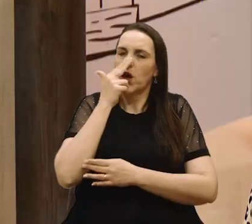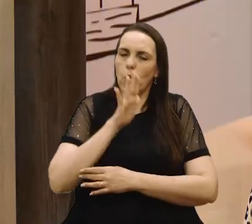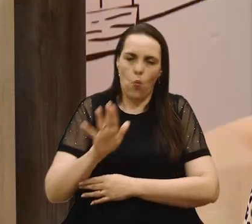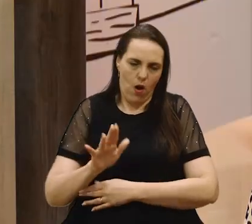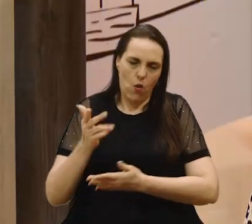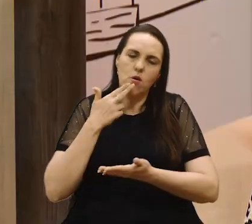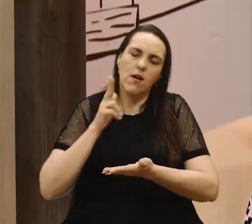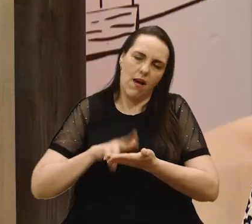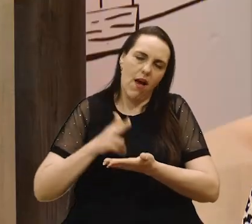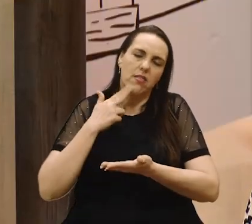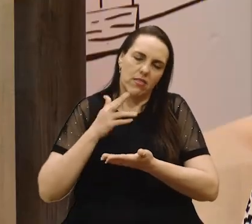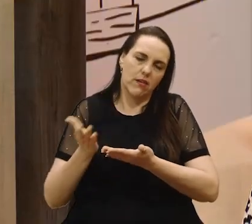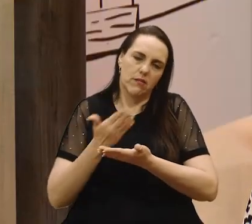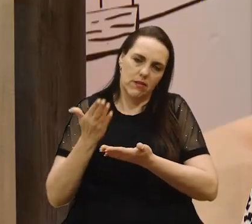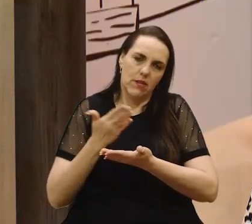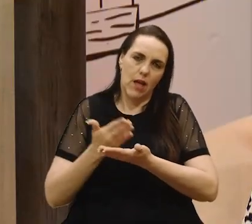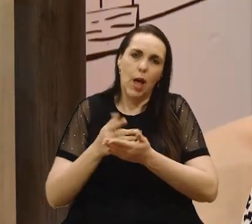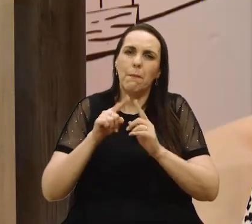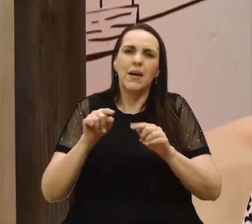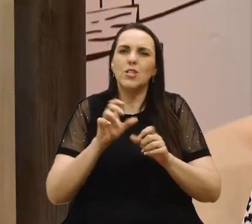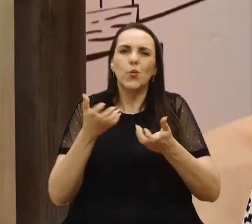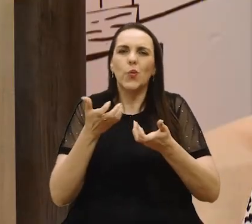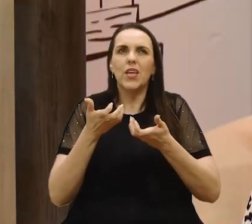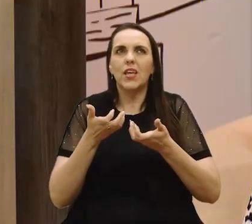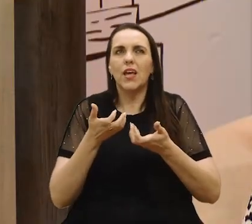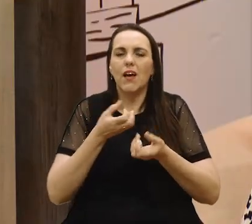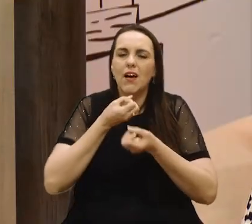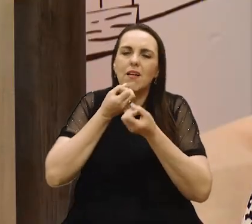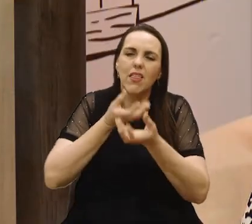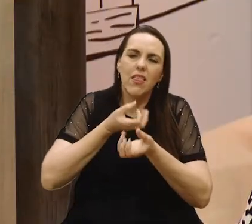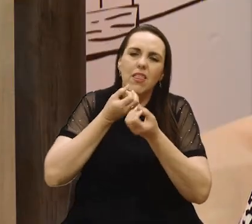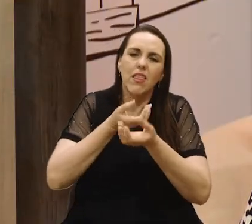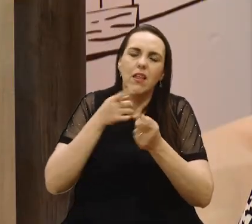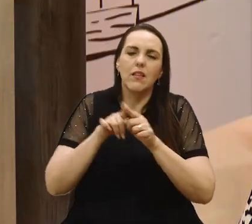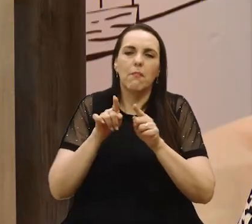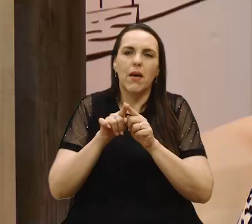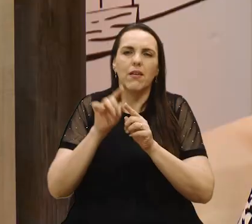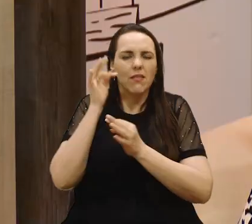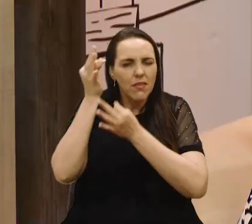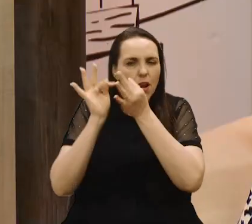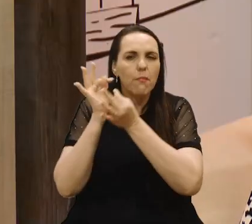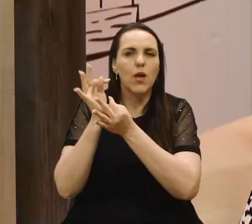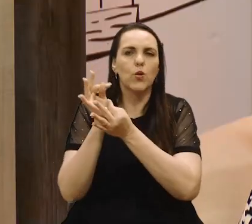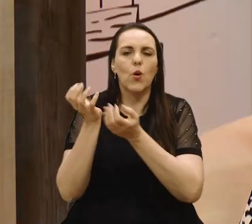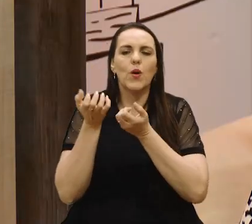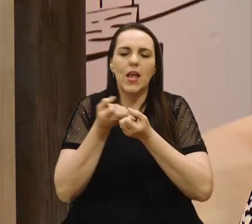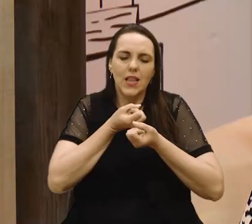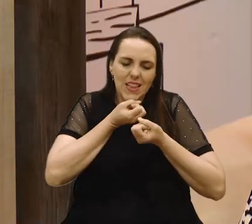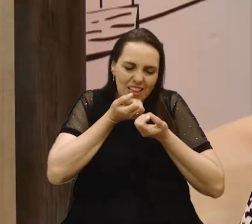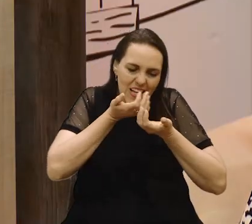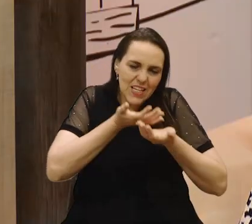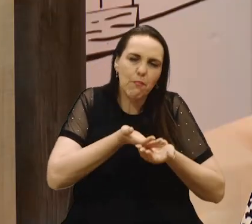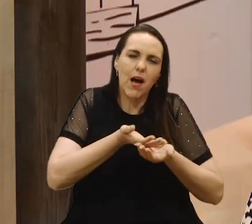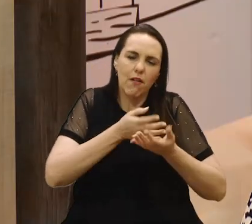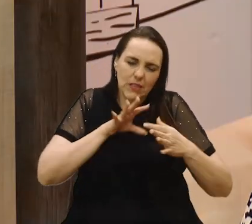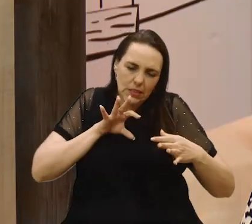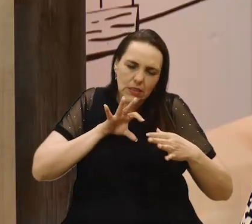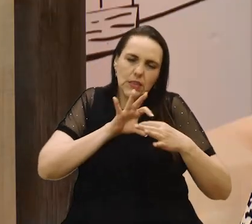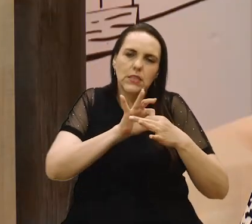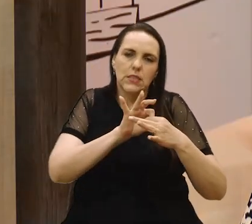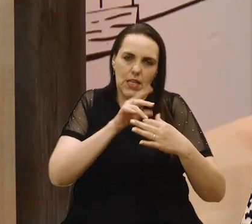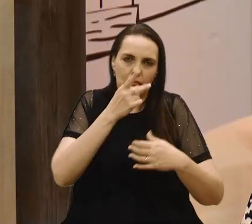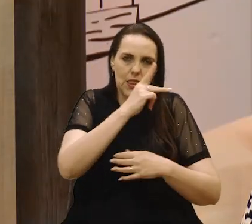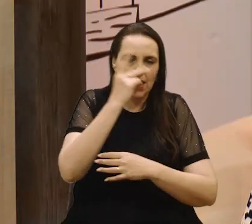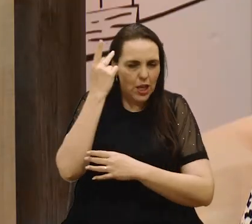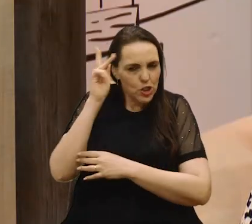são em formato de cartas, mas eu não queria cair na ideia do falar ao terapeuta. Eu queria que ela desabafasse com alguém que tem uma ligação mais